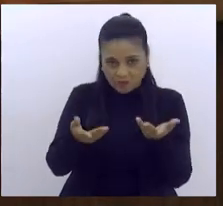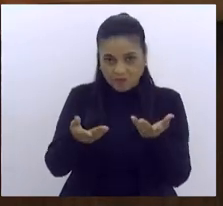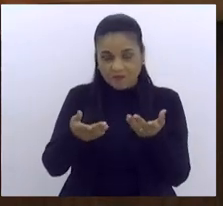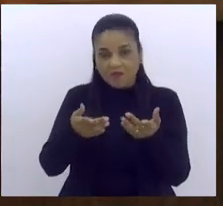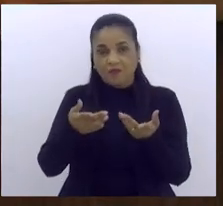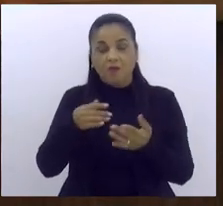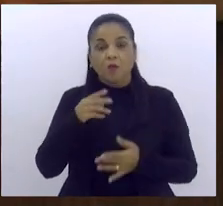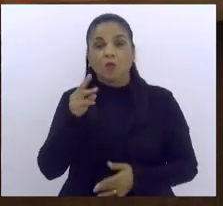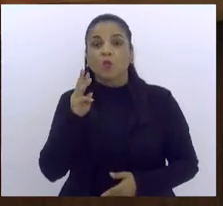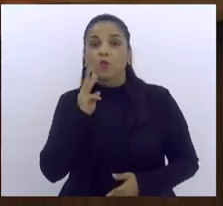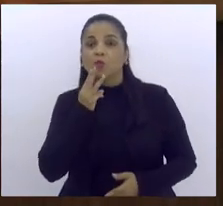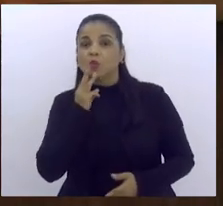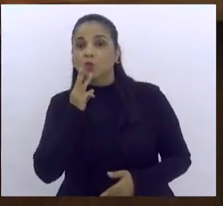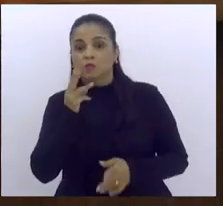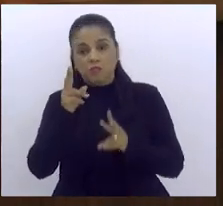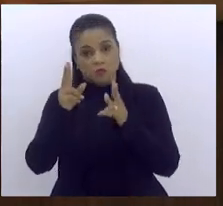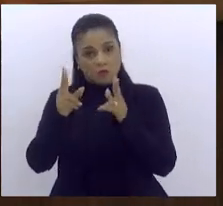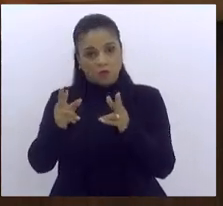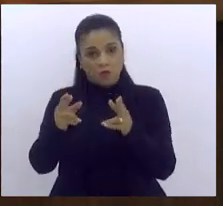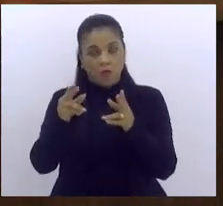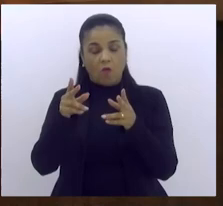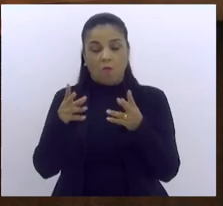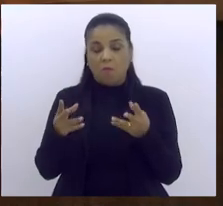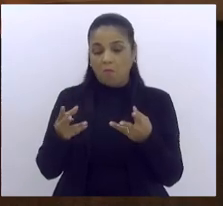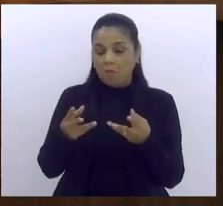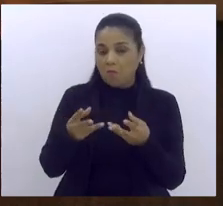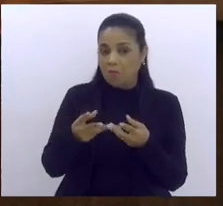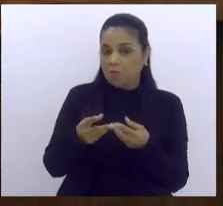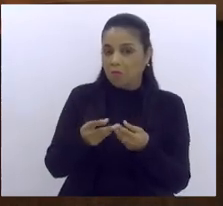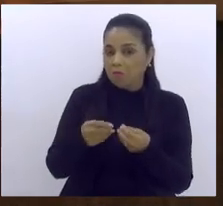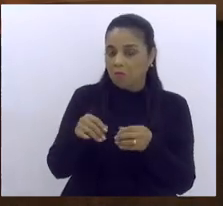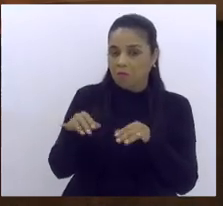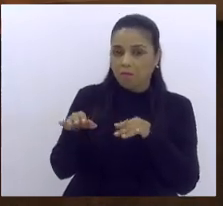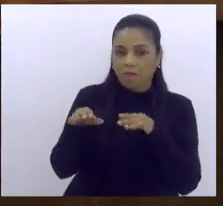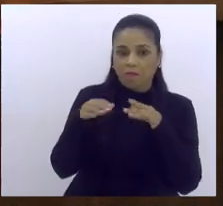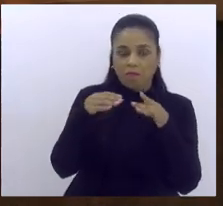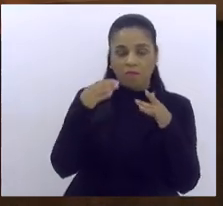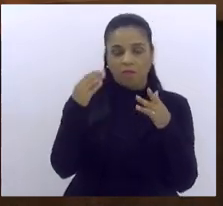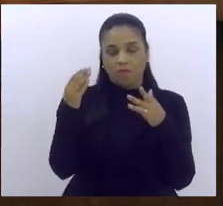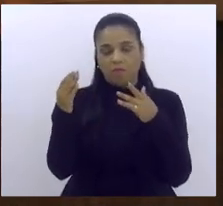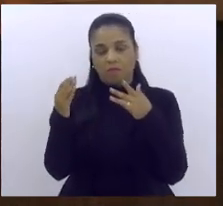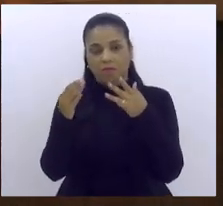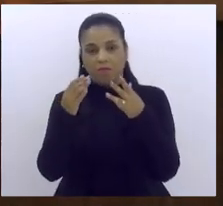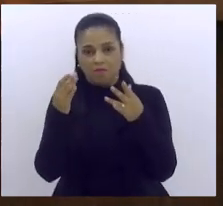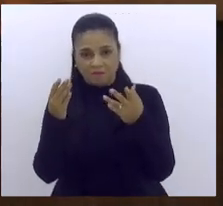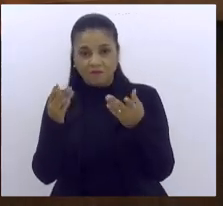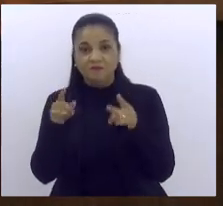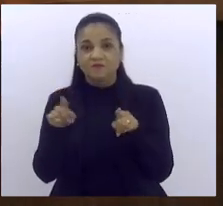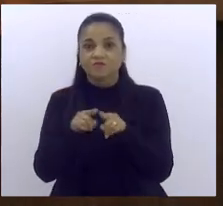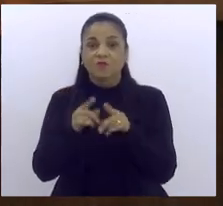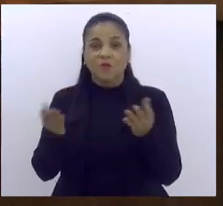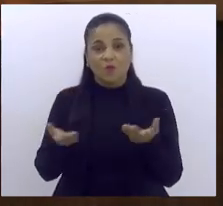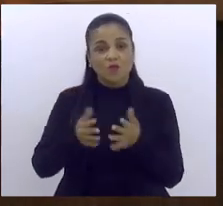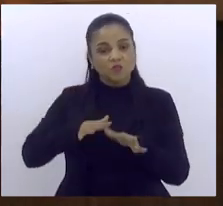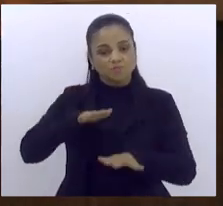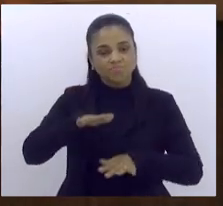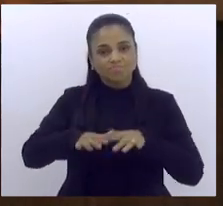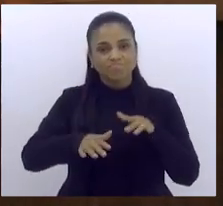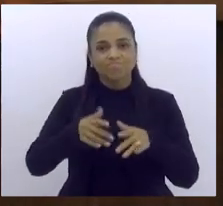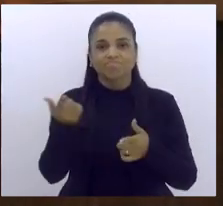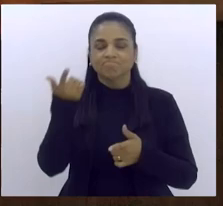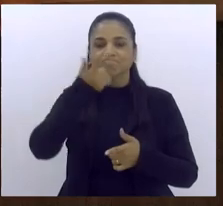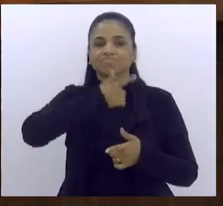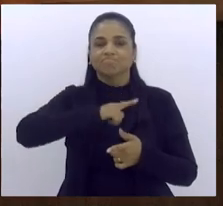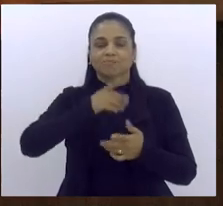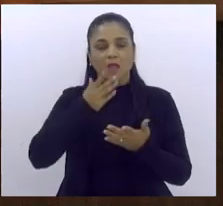o uísque também fica com a percepção um pouco alterada. Mas o que é certo é que hoje a gente deu um passo, porque